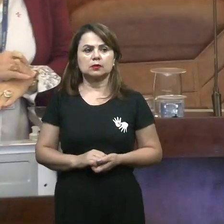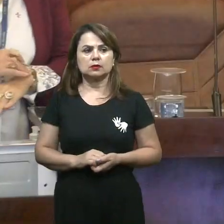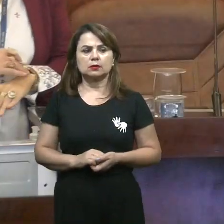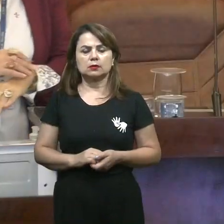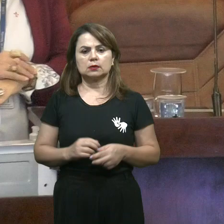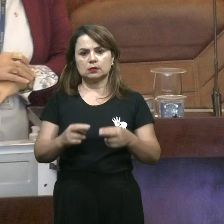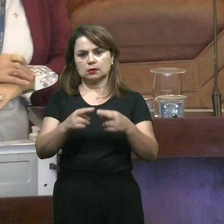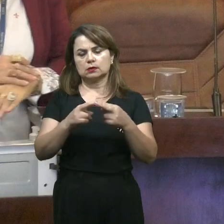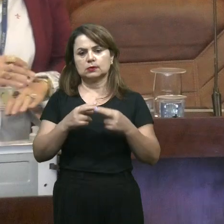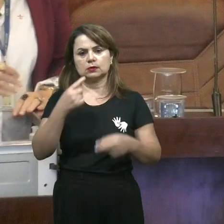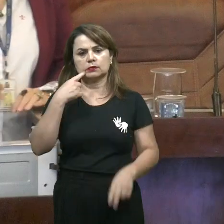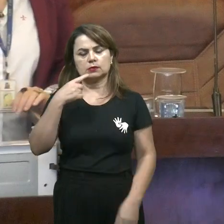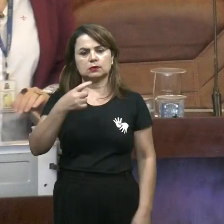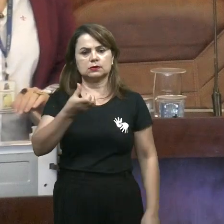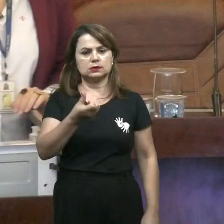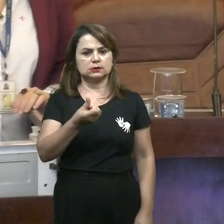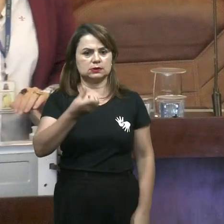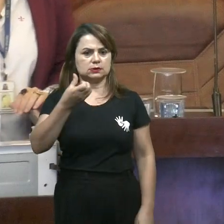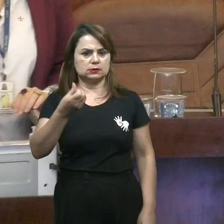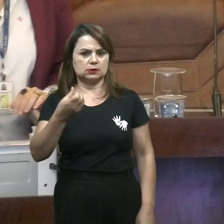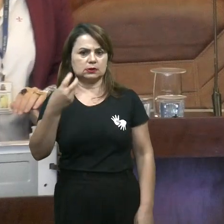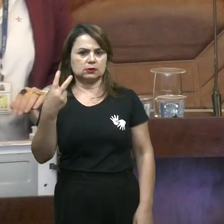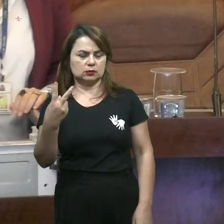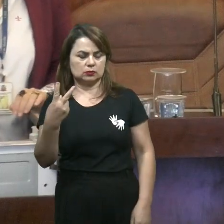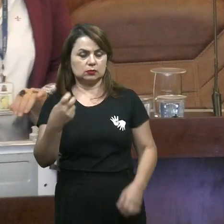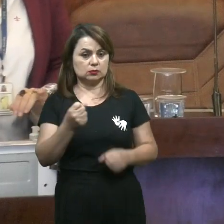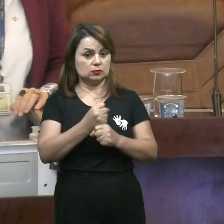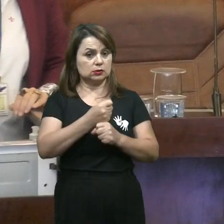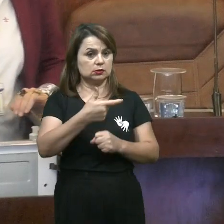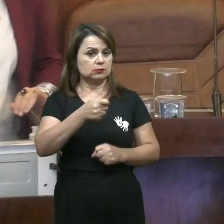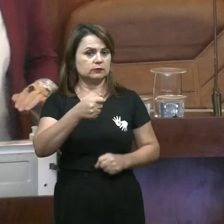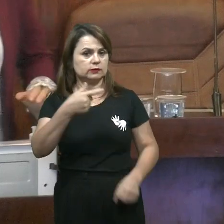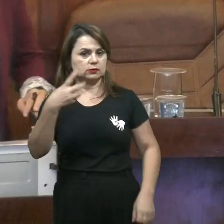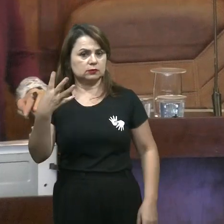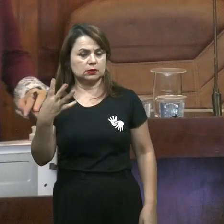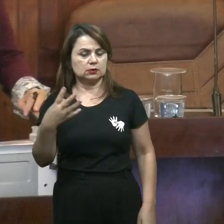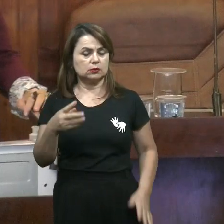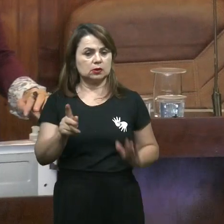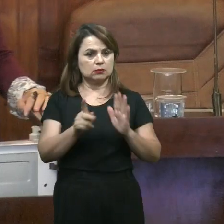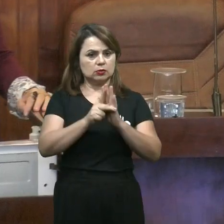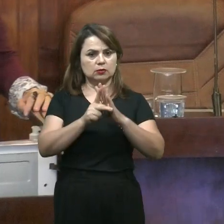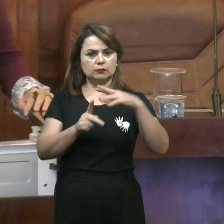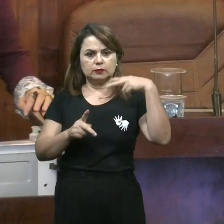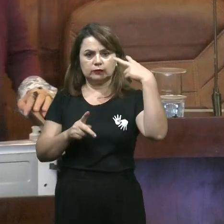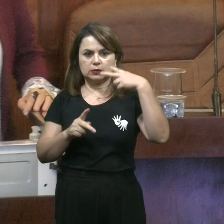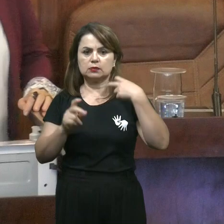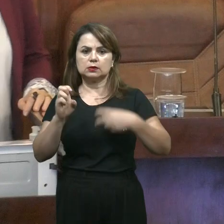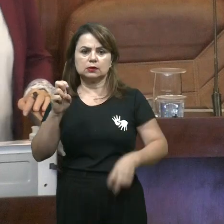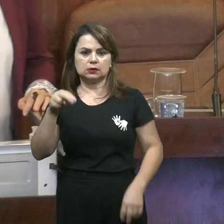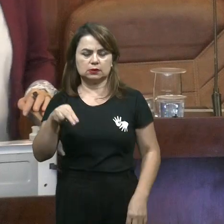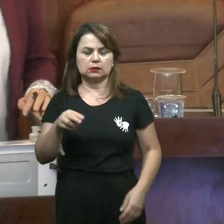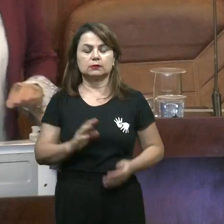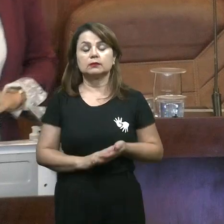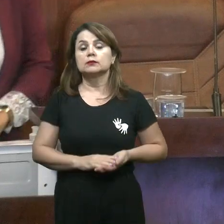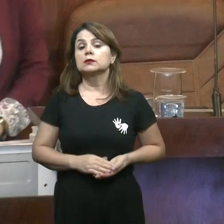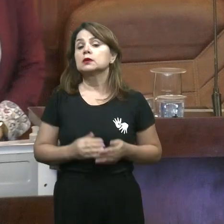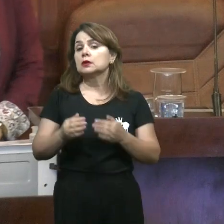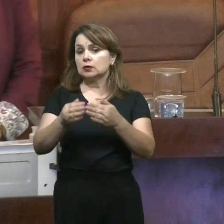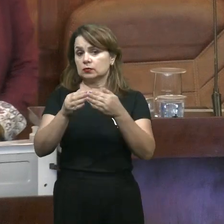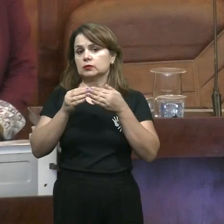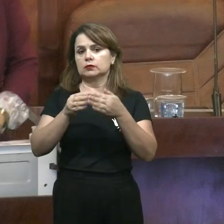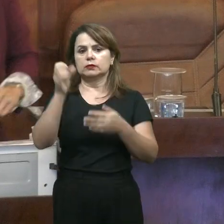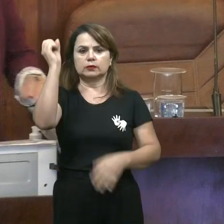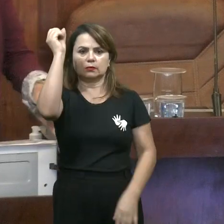requerimento 1662 barra 2024 do vereador Eduardo Nascimento solicitando ao prefeito de Marília por meio do setor